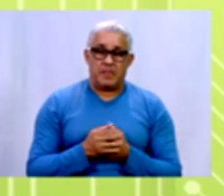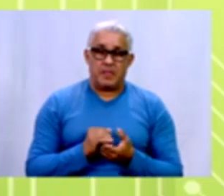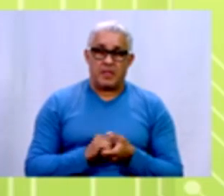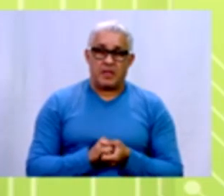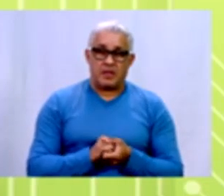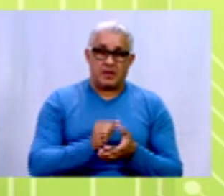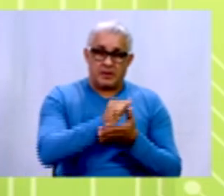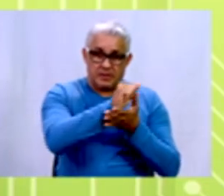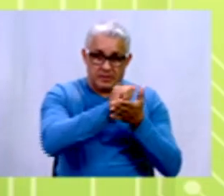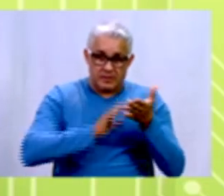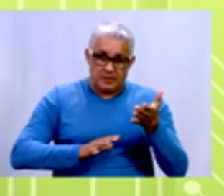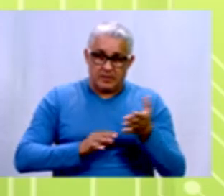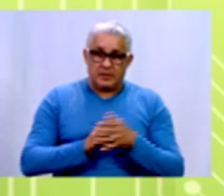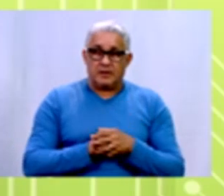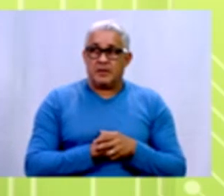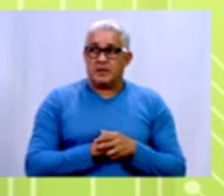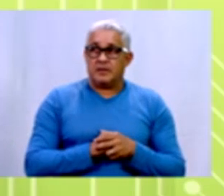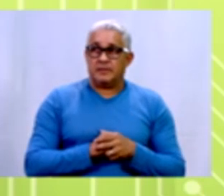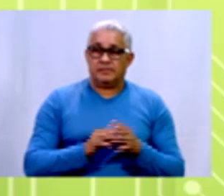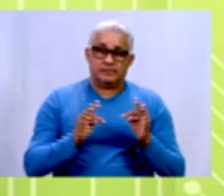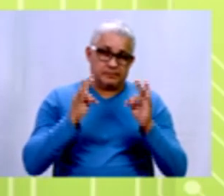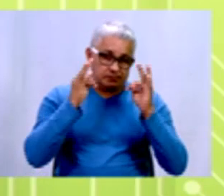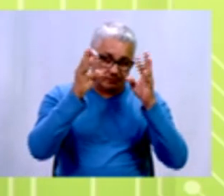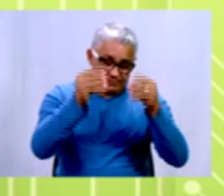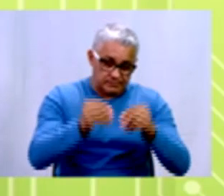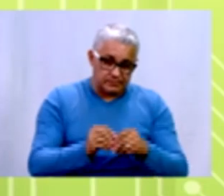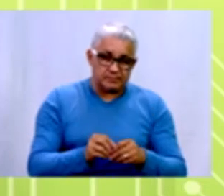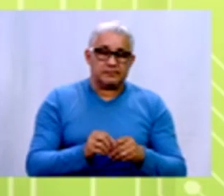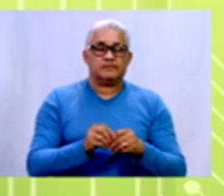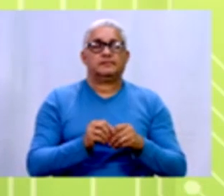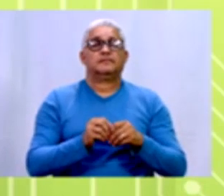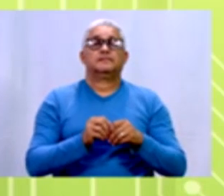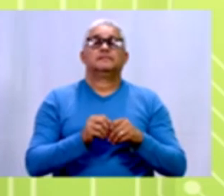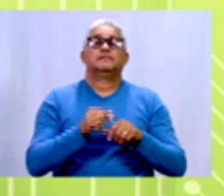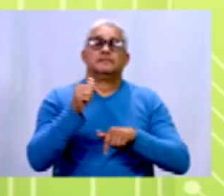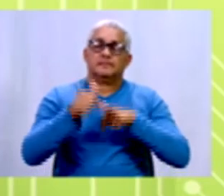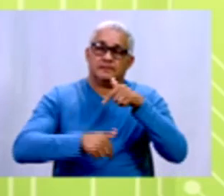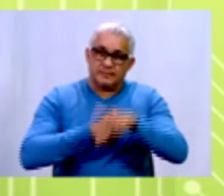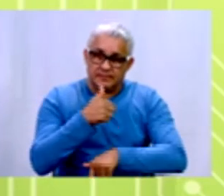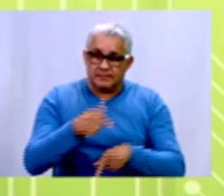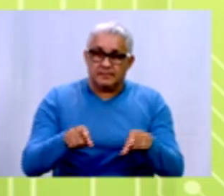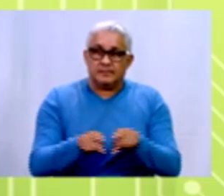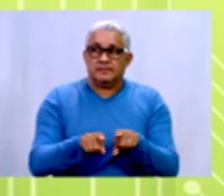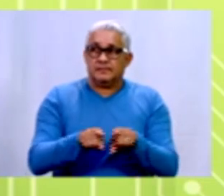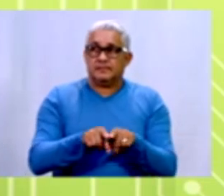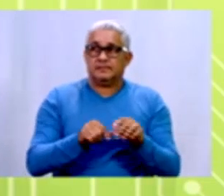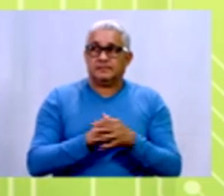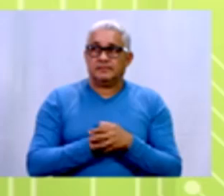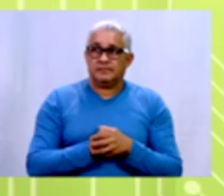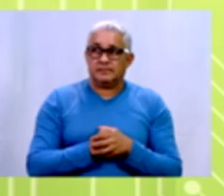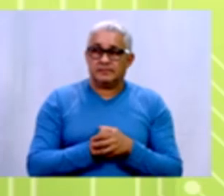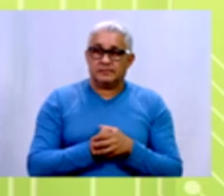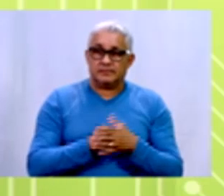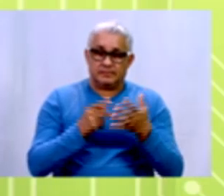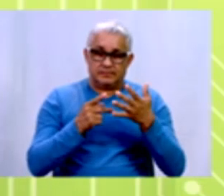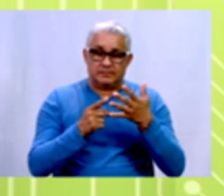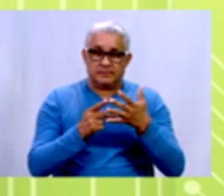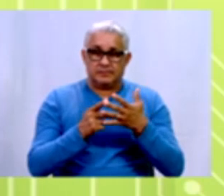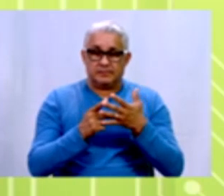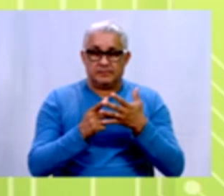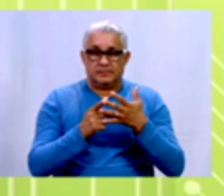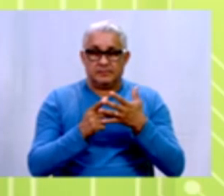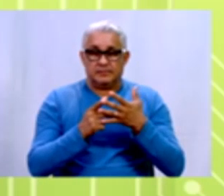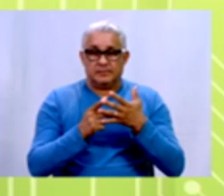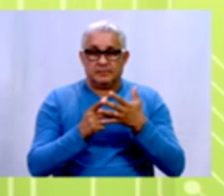As atividades que todos vão desempenhar, né? E que os princípios do Scrum eles